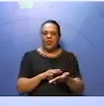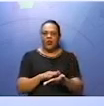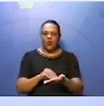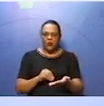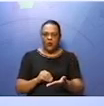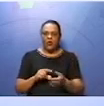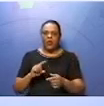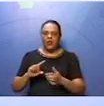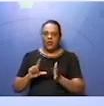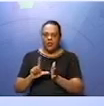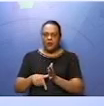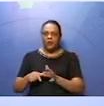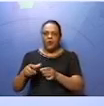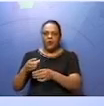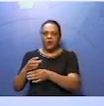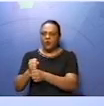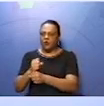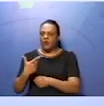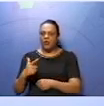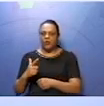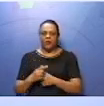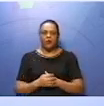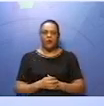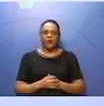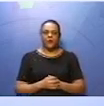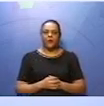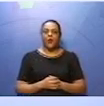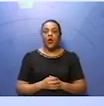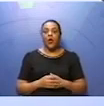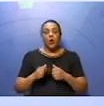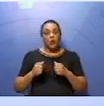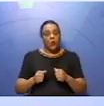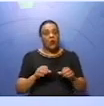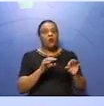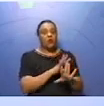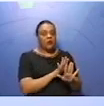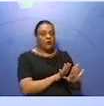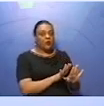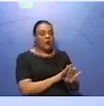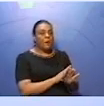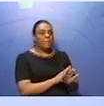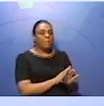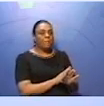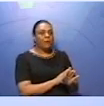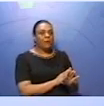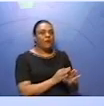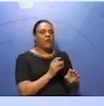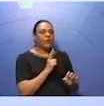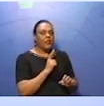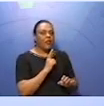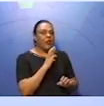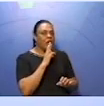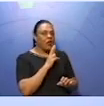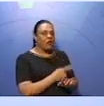Vai ter que fazer a continha. O exercício poderia parar aqui já. Já estaria uma resposta certa. Mas vamos